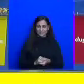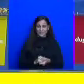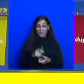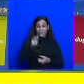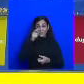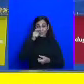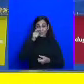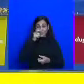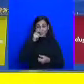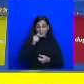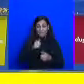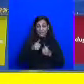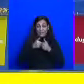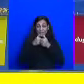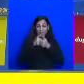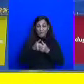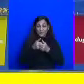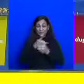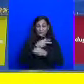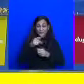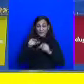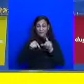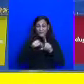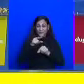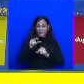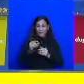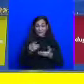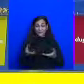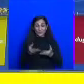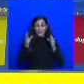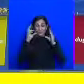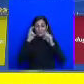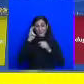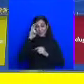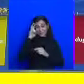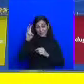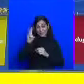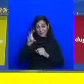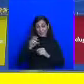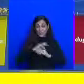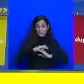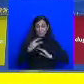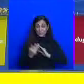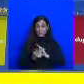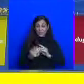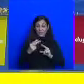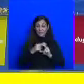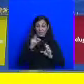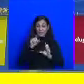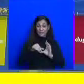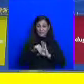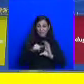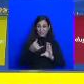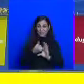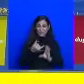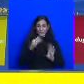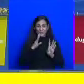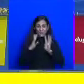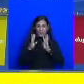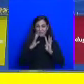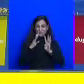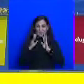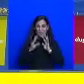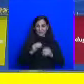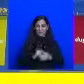Você conferindo cada detalhe dos sorteios desta quinta-feira por meio dos perfis da Caixa e da Rede TV no YouTube e